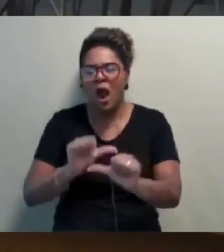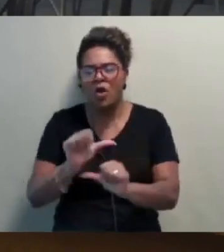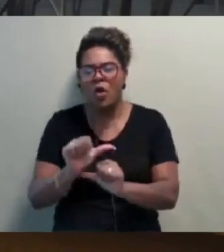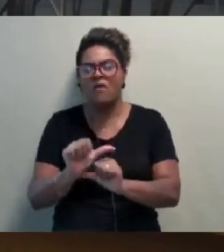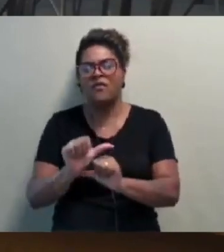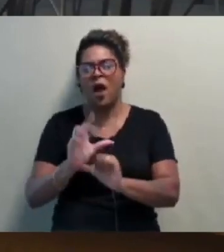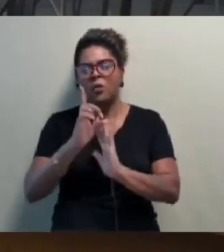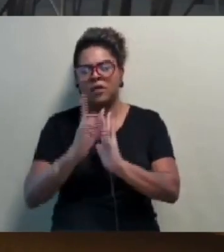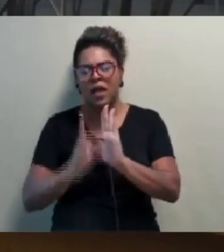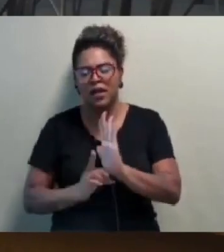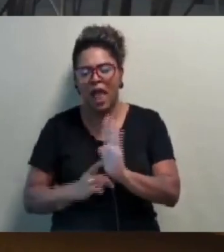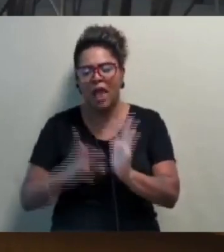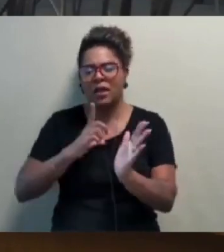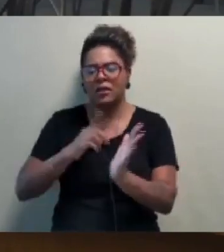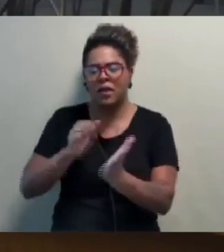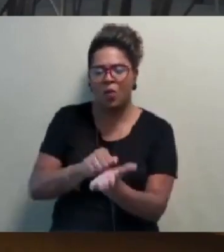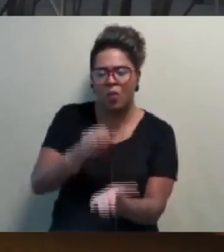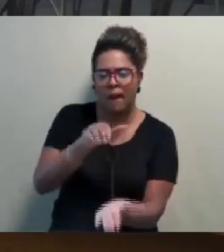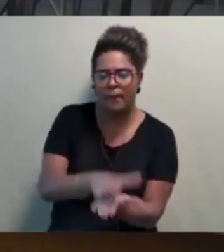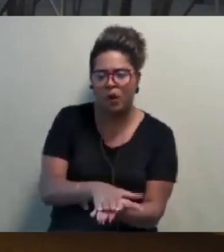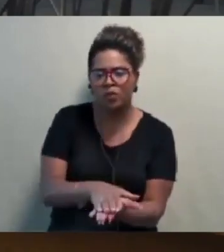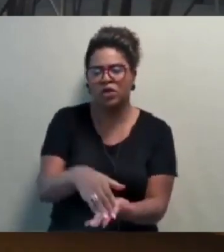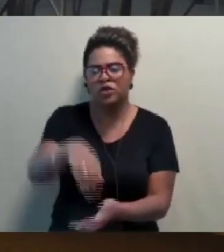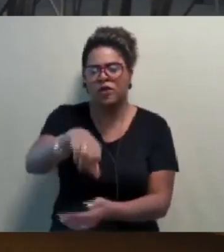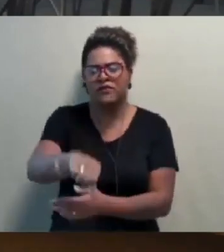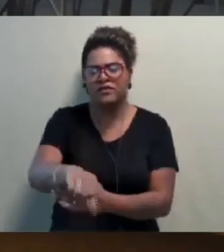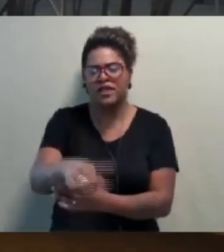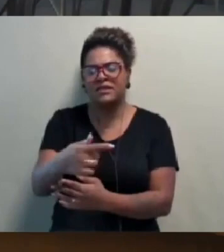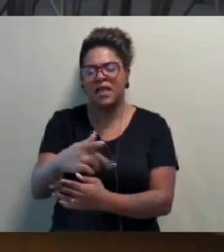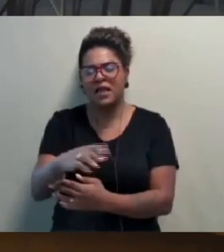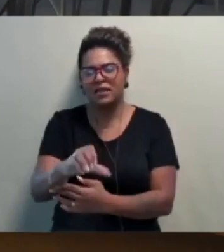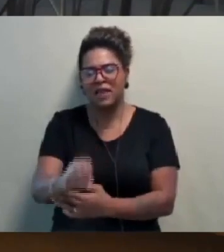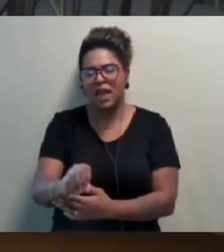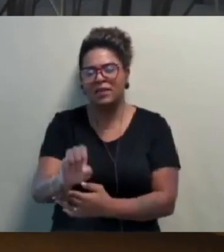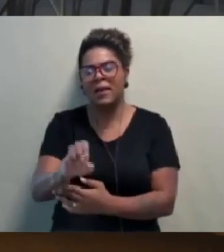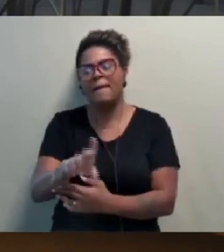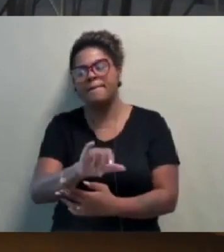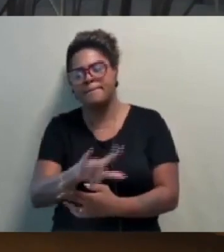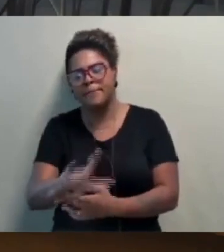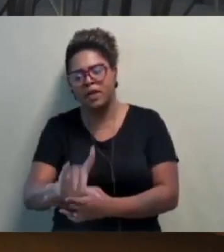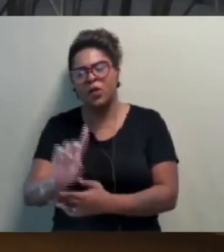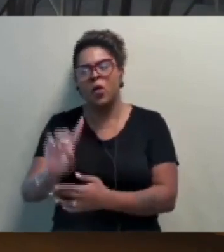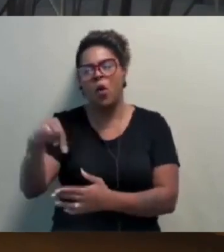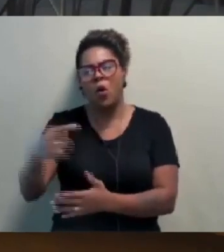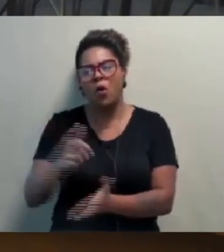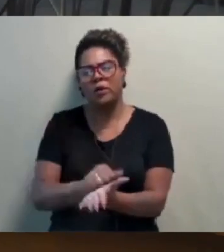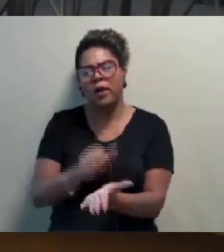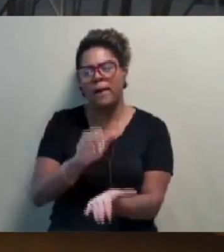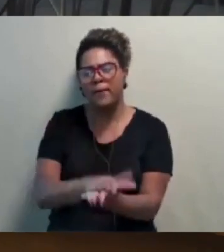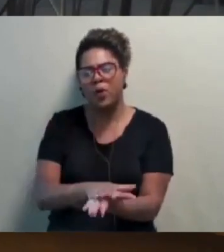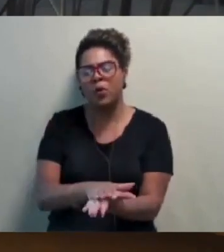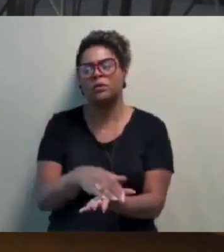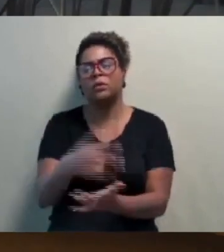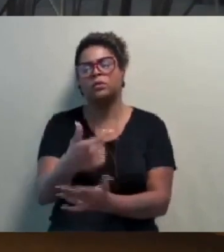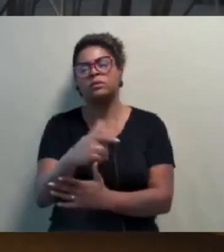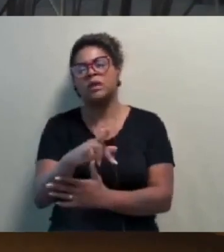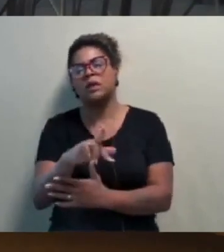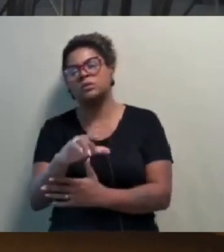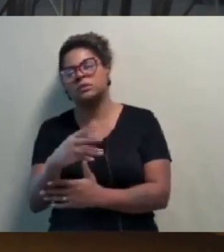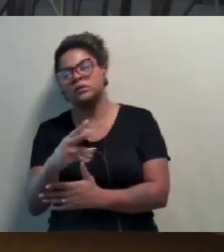multa de 970 mil, outra multa de 500 e 200 mil, multa de 300 mil. Por quê?